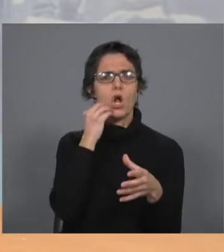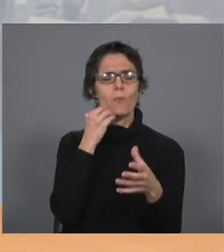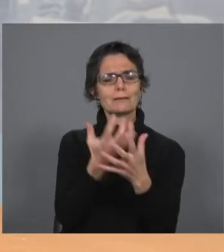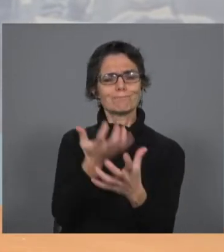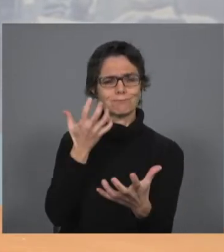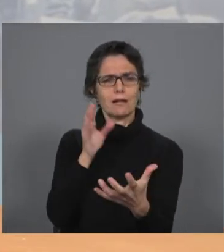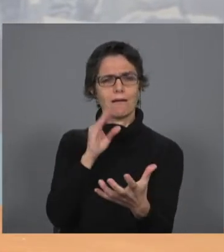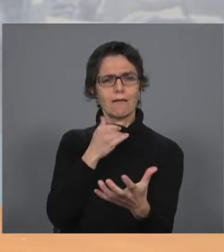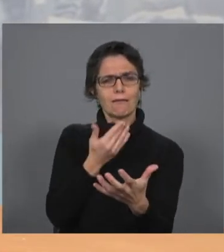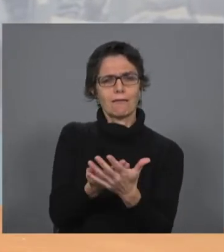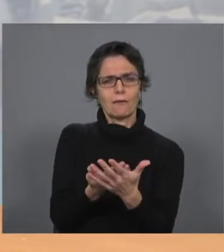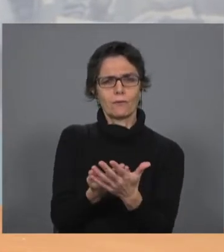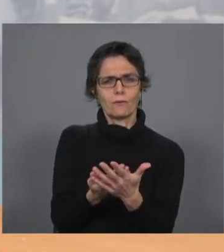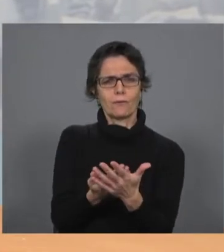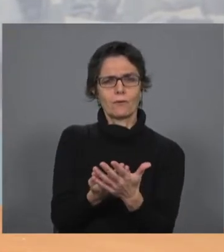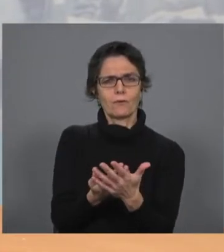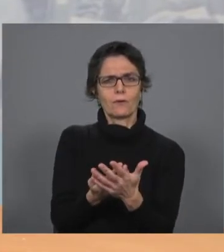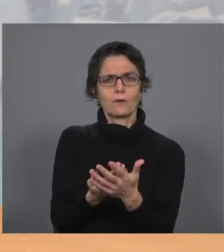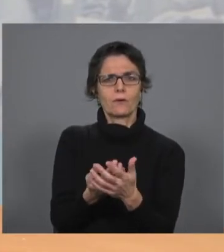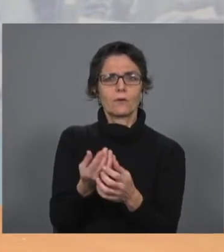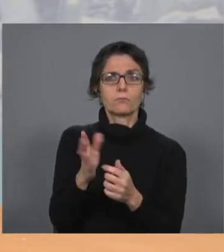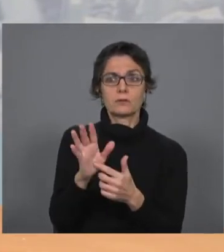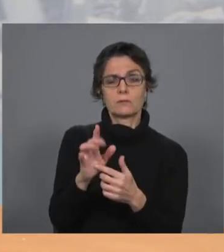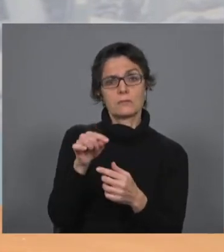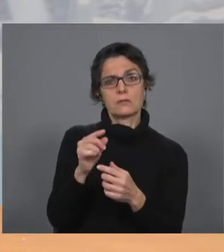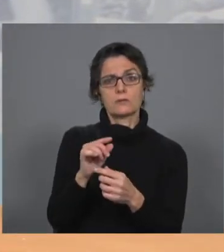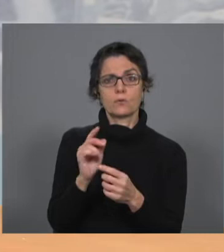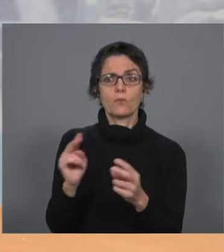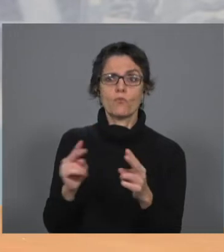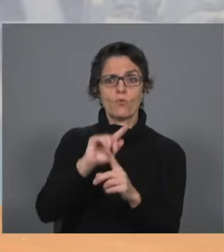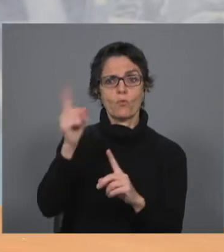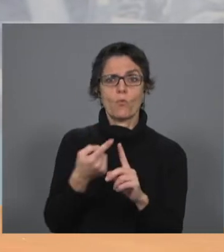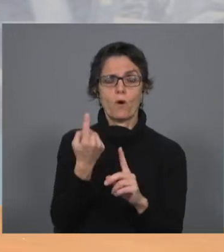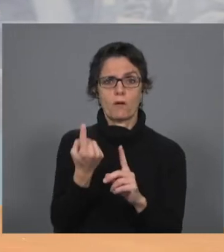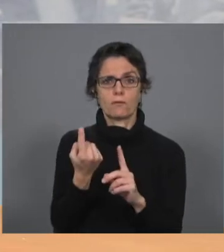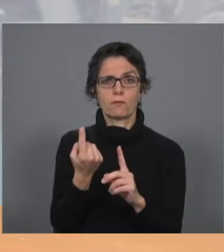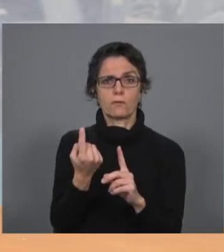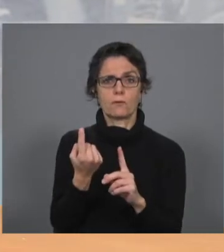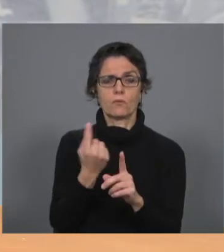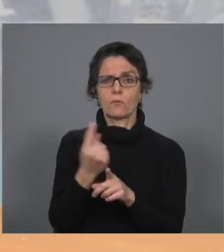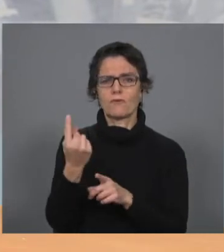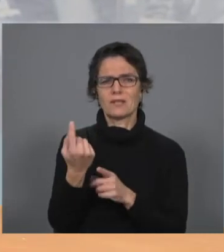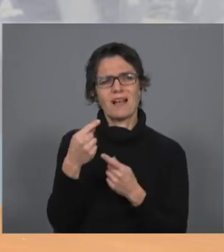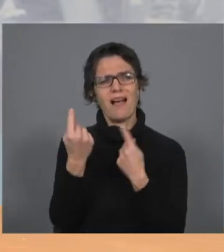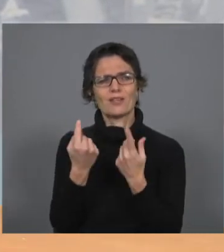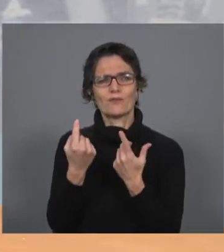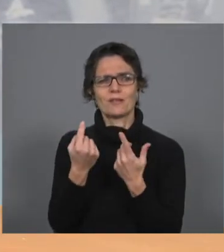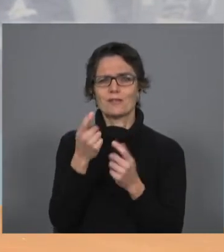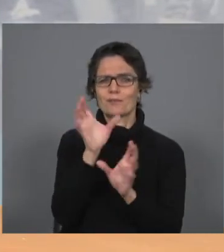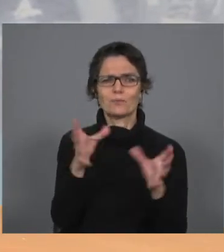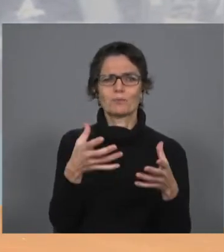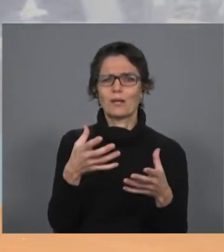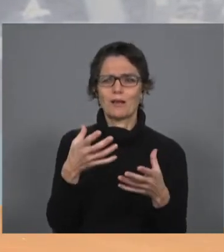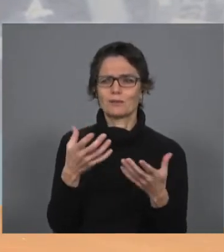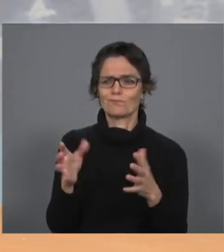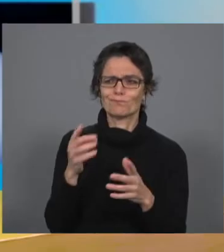dimensão? Ela acontece anualmente, mas tantas vezes passa um bocadinho, dá uma sensação despercebida em muitas comunidades cristãs.